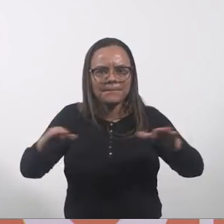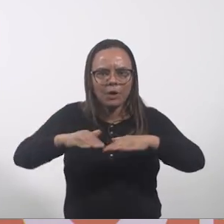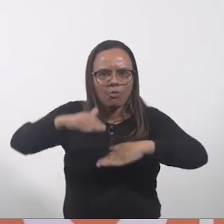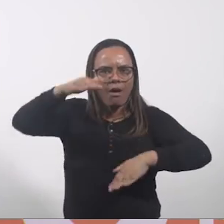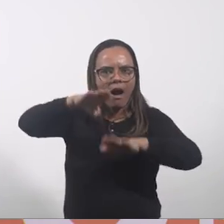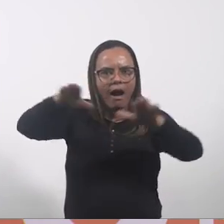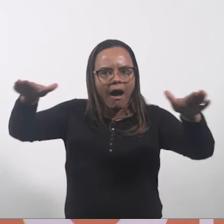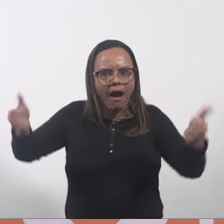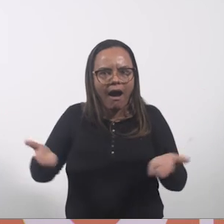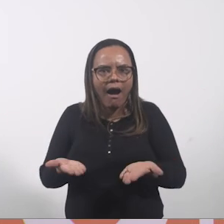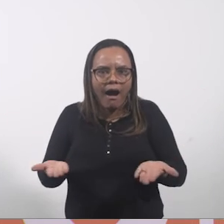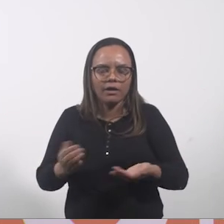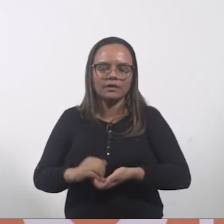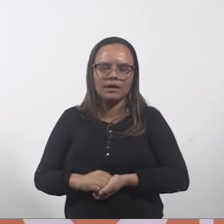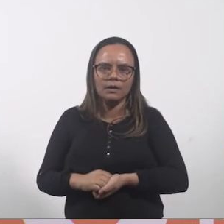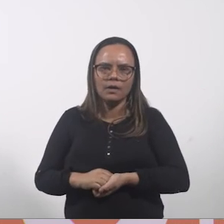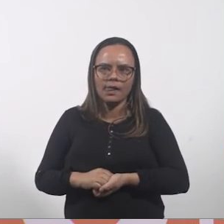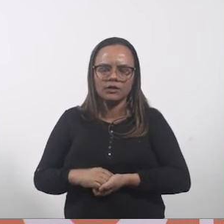não discutimos ainda